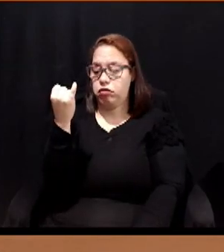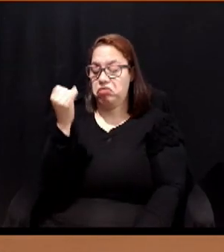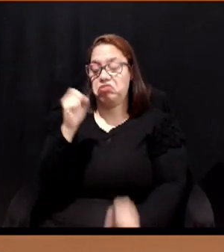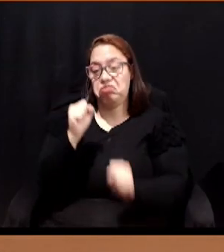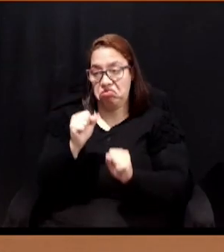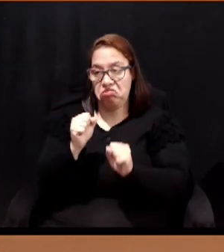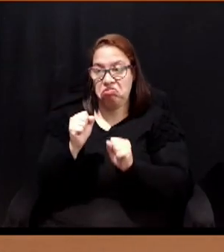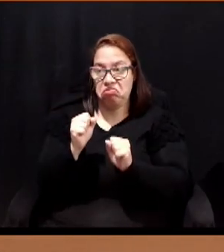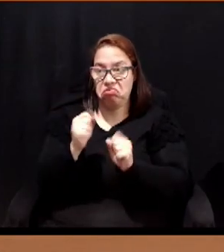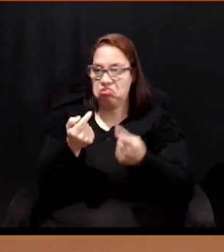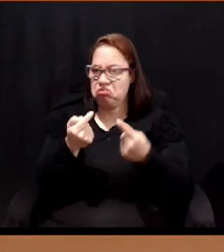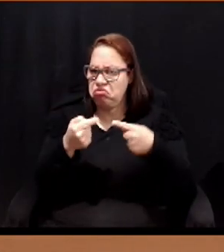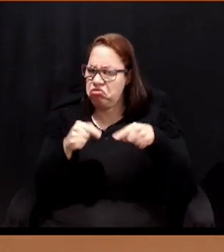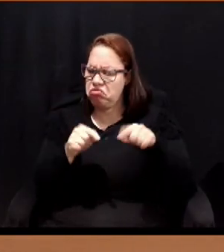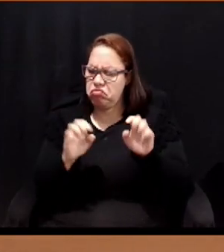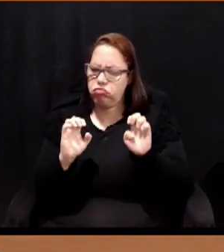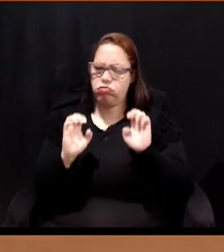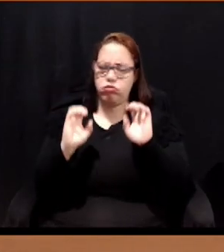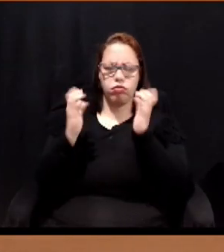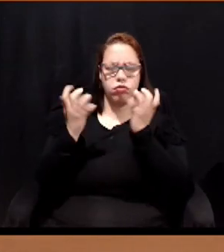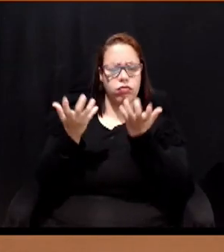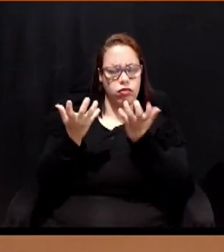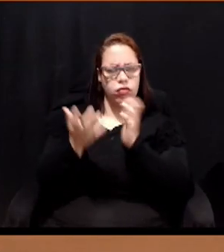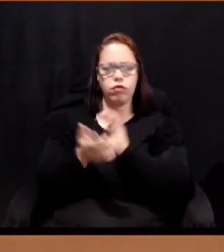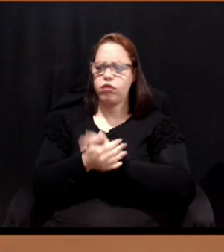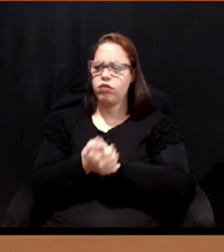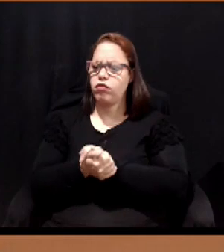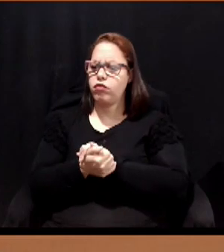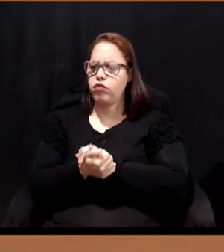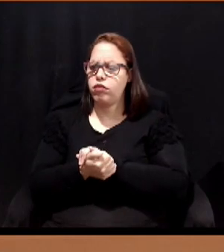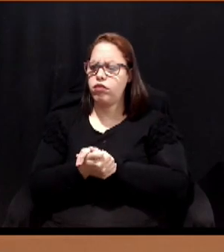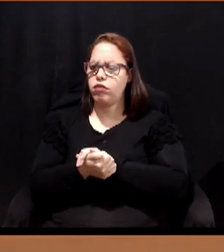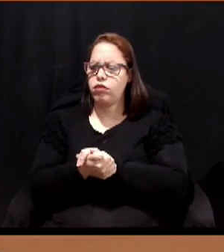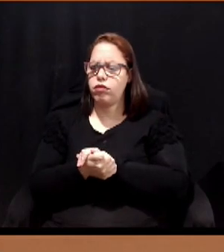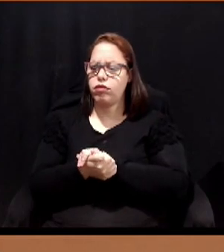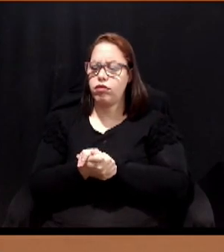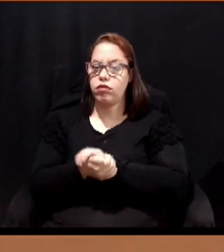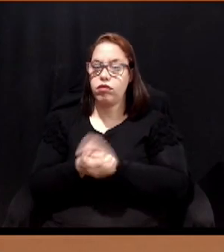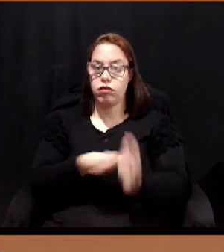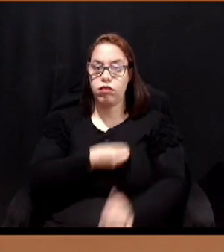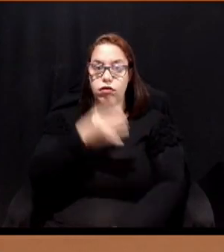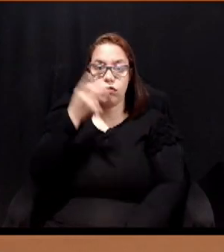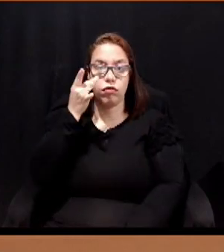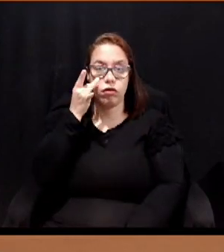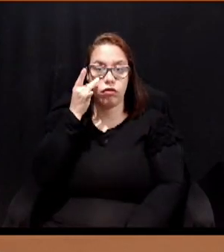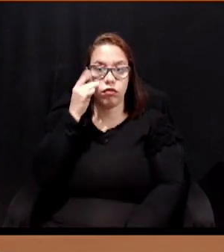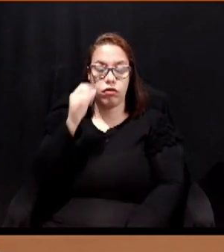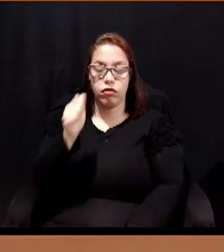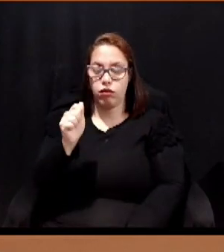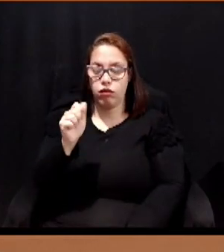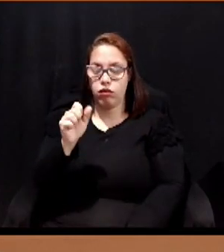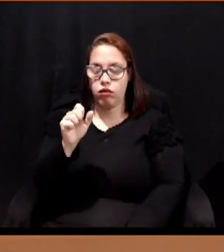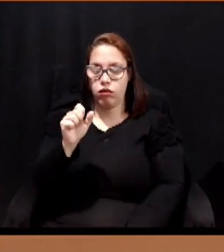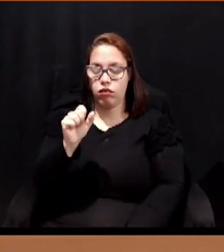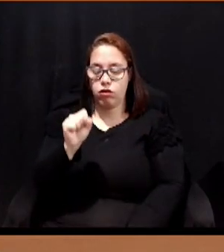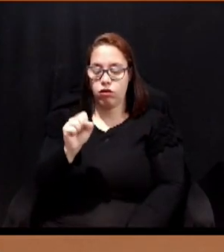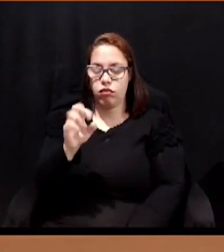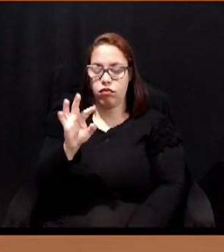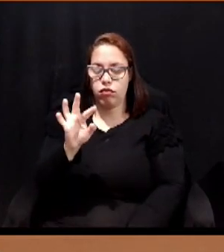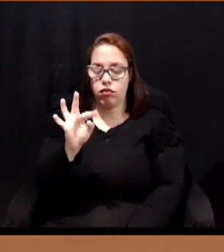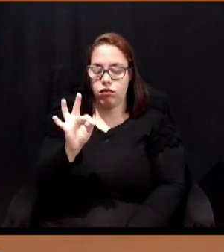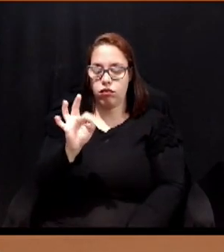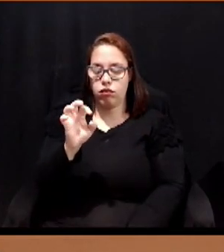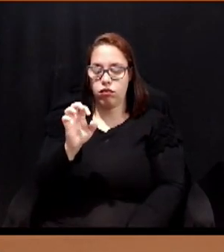um evento, né, para que estivesse presente a Artesp e o aeroporto,